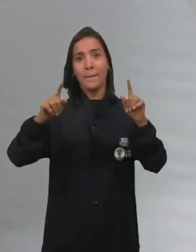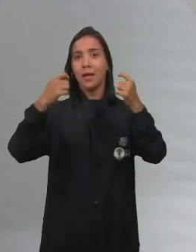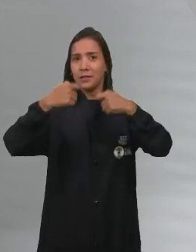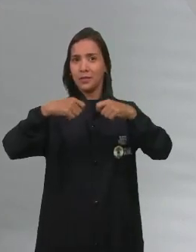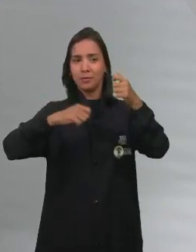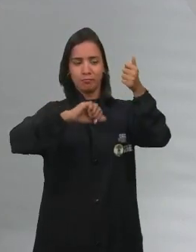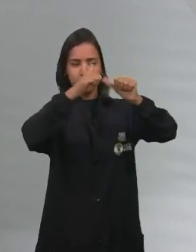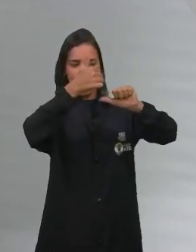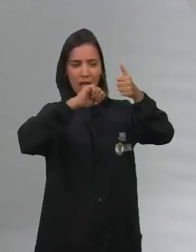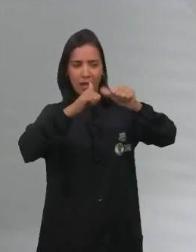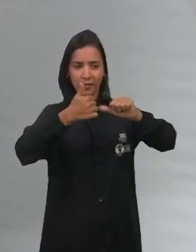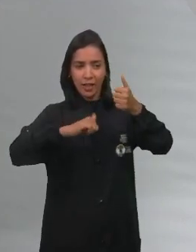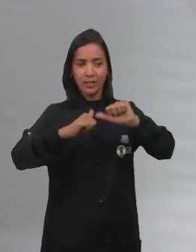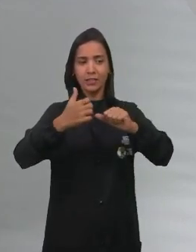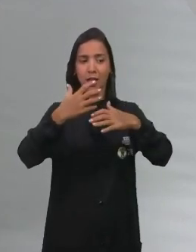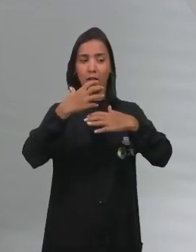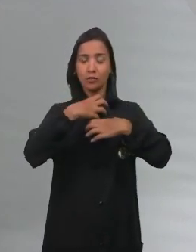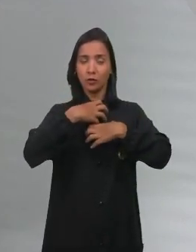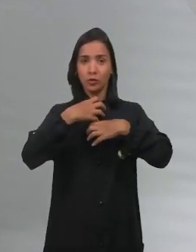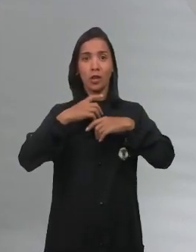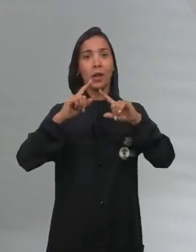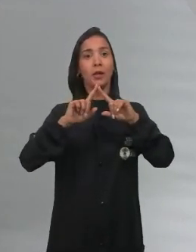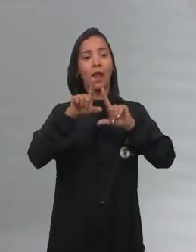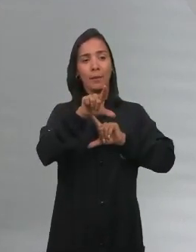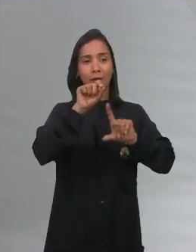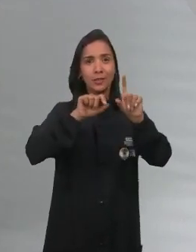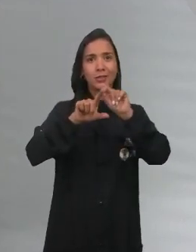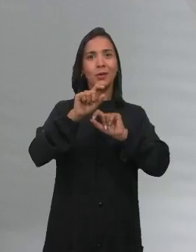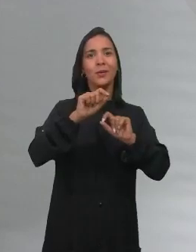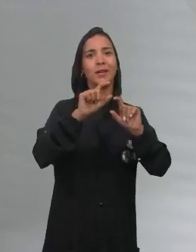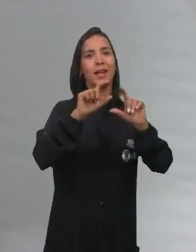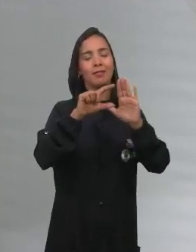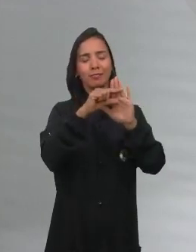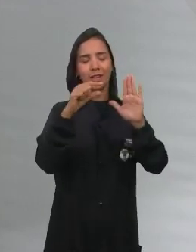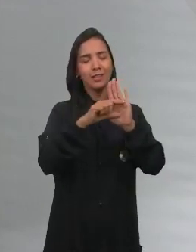meu resultado, à minha resposta correta. Tá certo, pessoal?